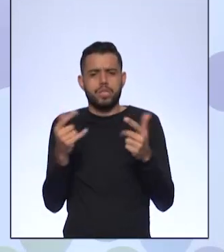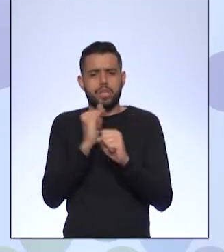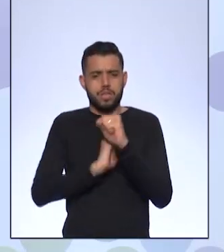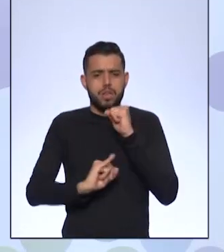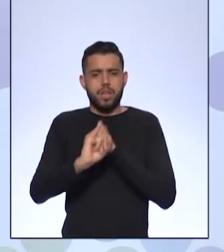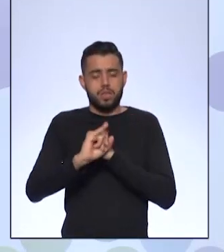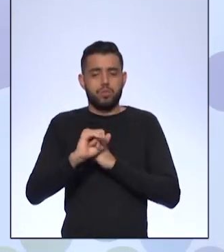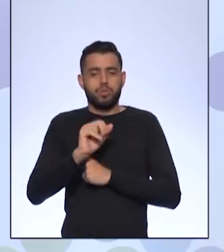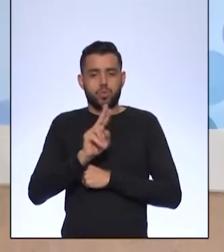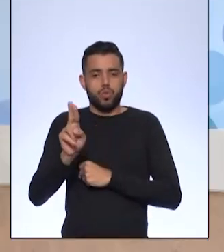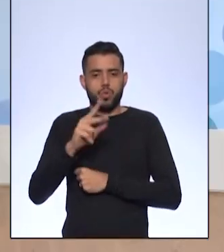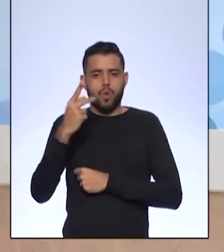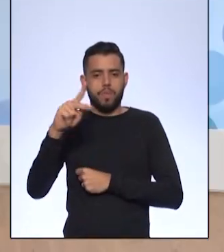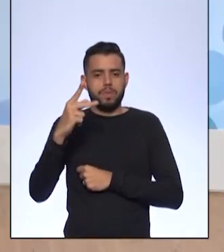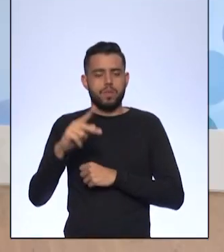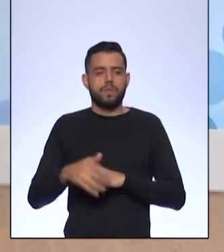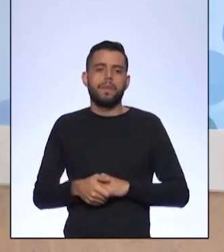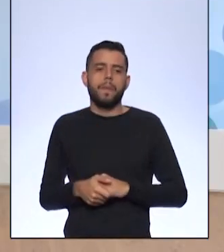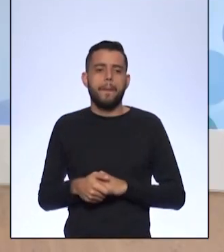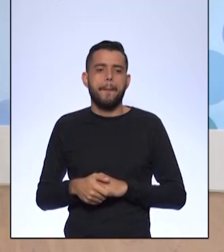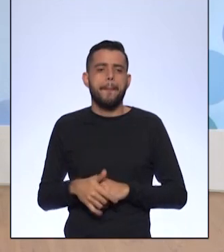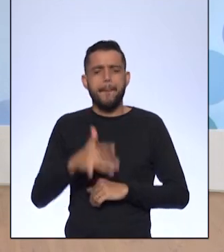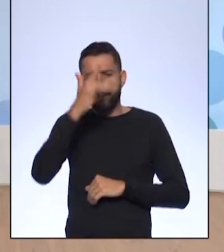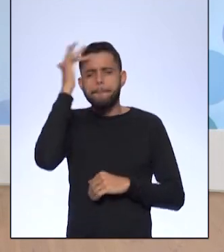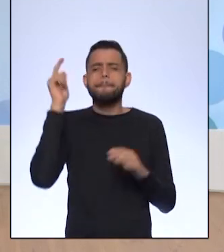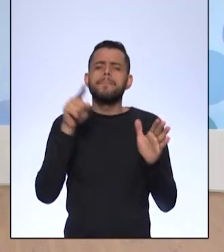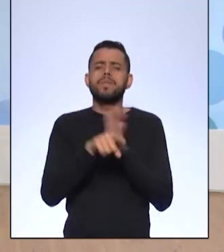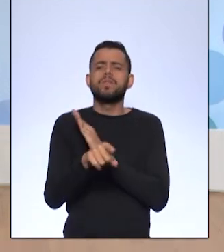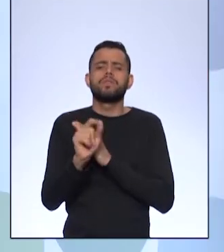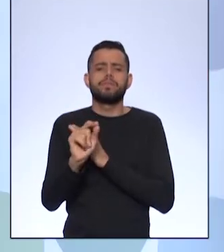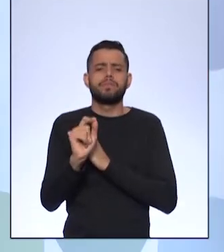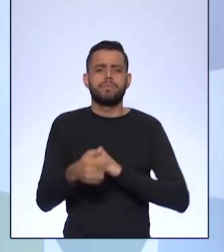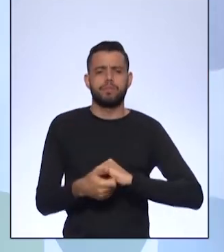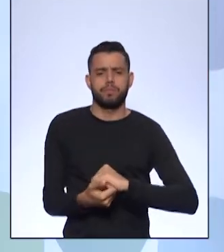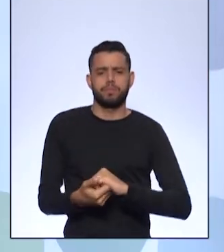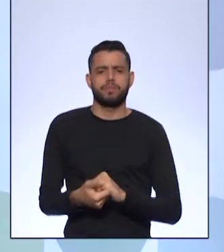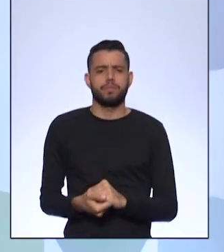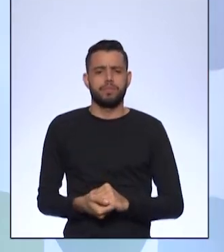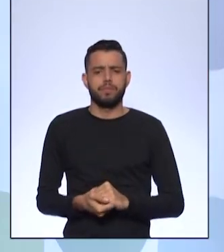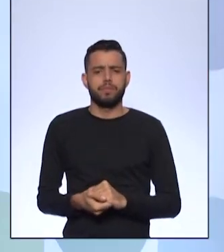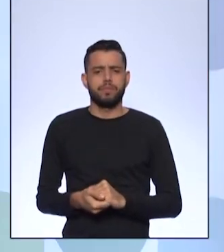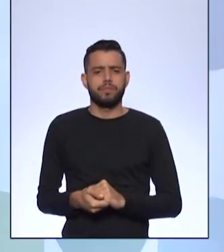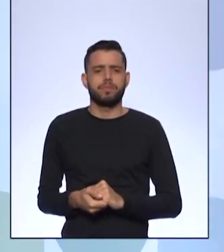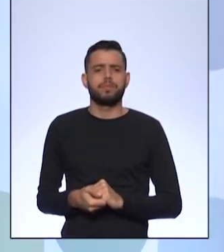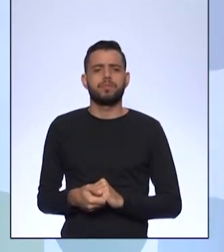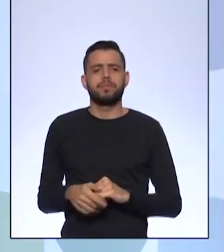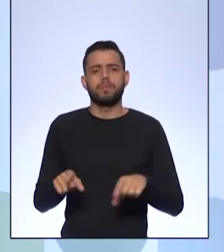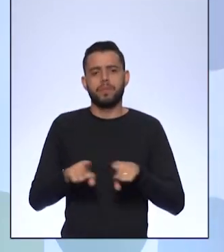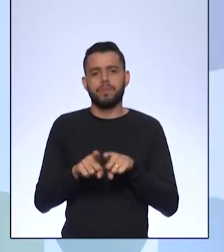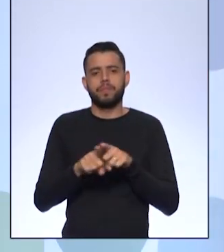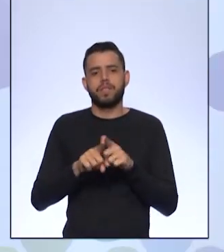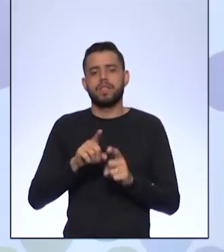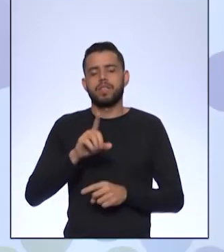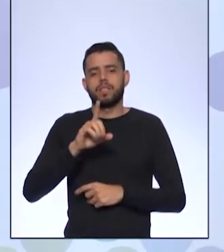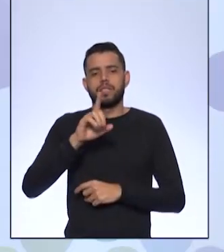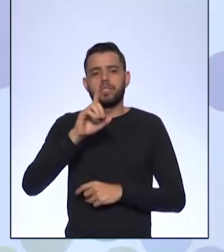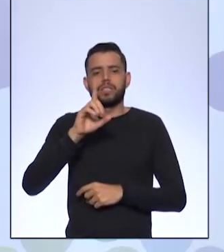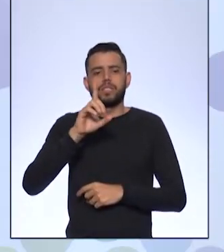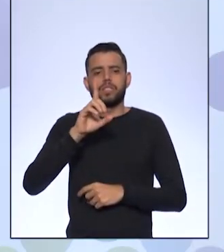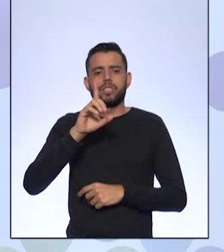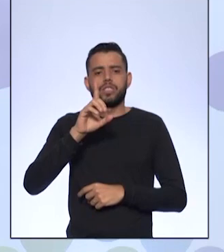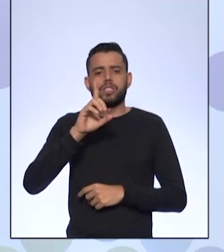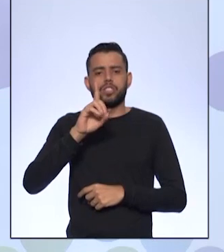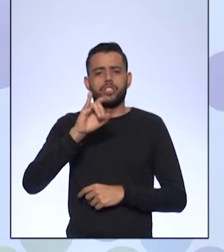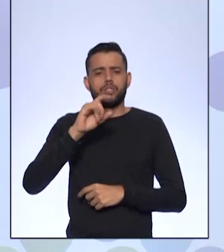nome. Exatamente. Aí o pessoal está pedindo para falar, acho que se basearam naquela imagem, sobre a Deep Web. Então, a